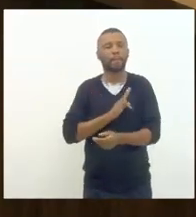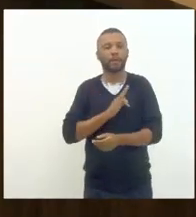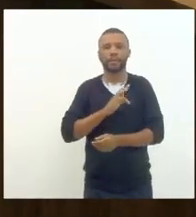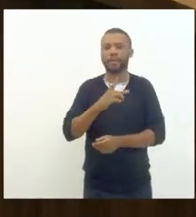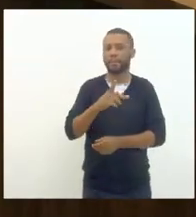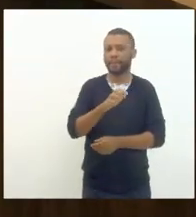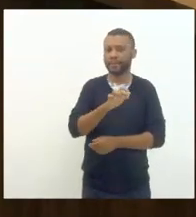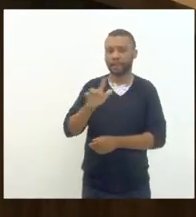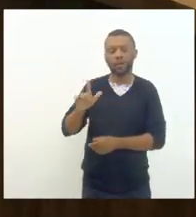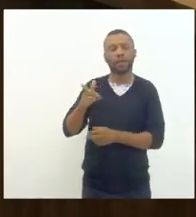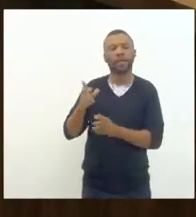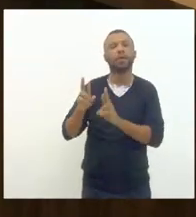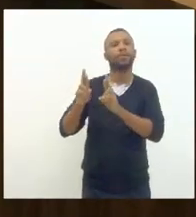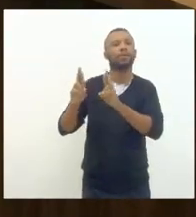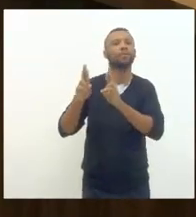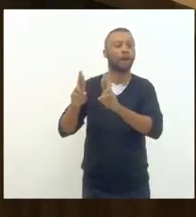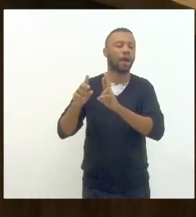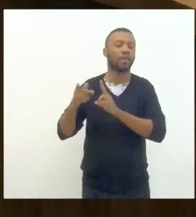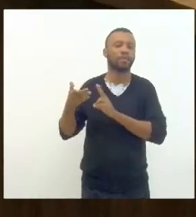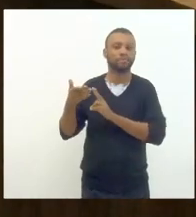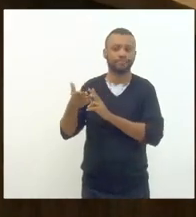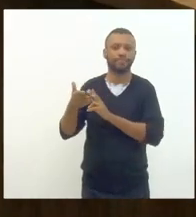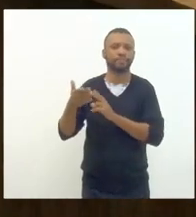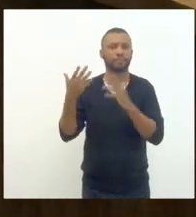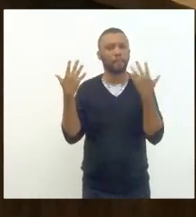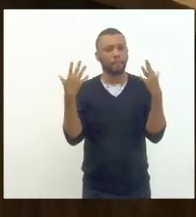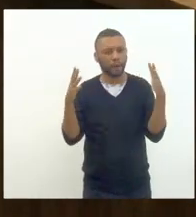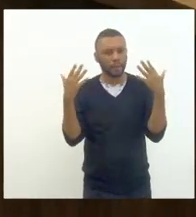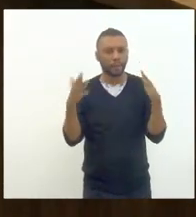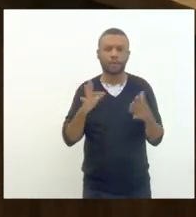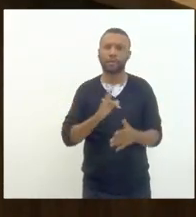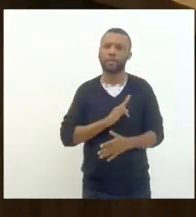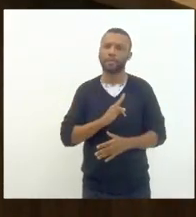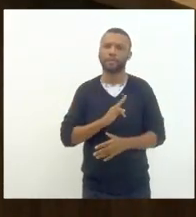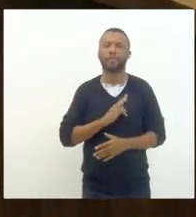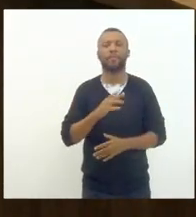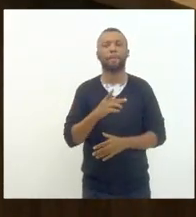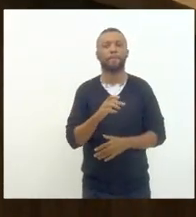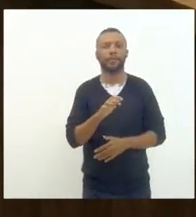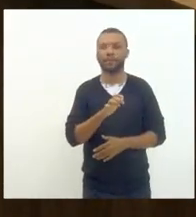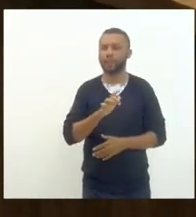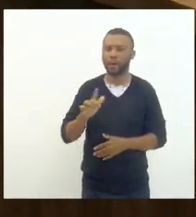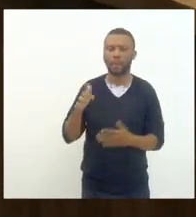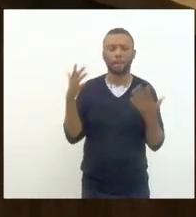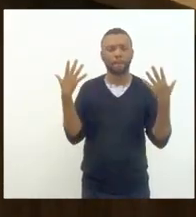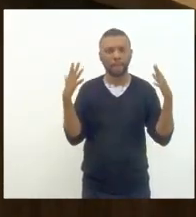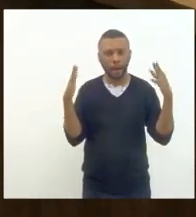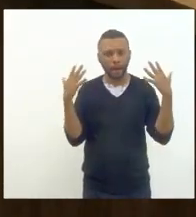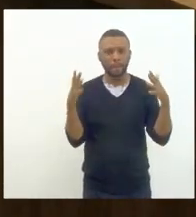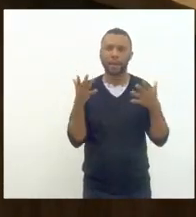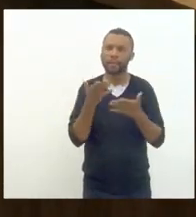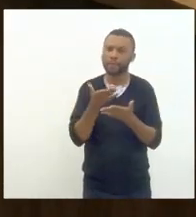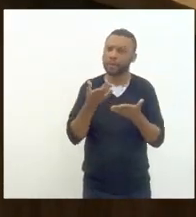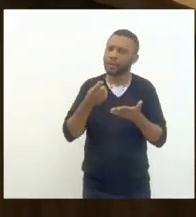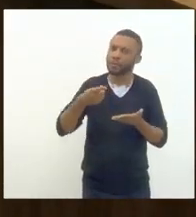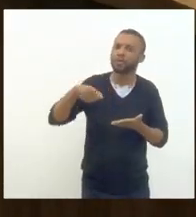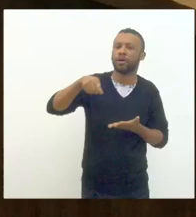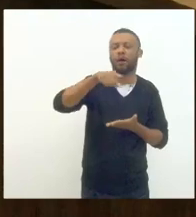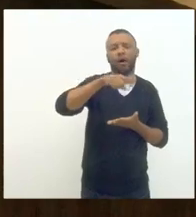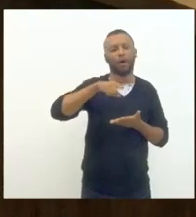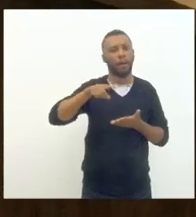que eles esperam há tanto tempo. Parabéns aos policiais penais, parabéns para todos vocês.